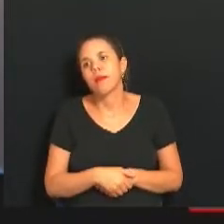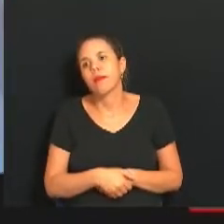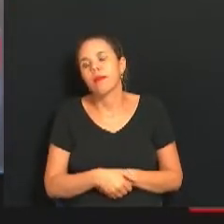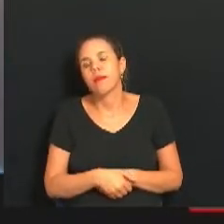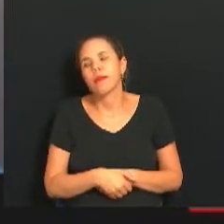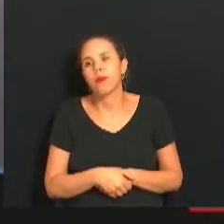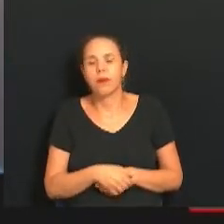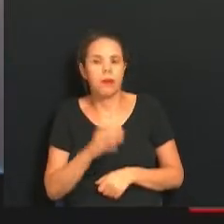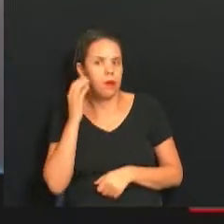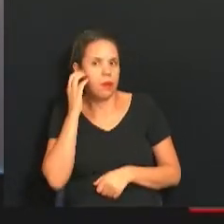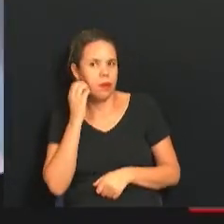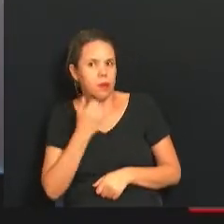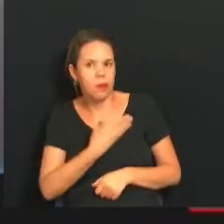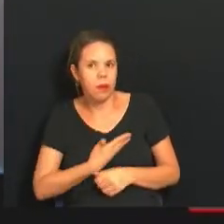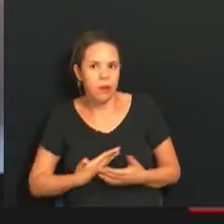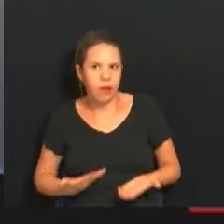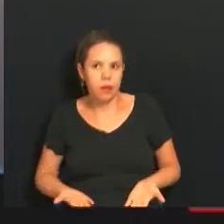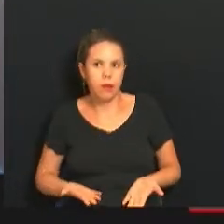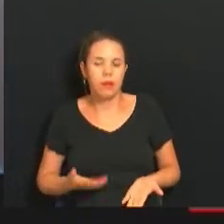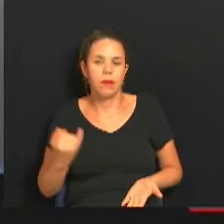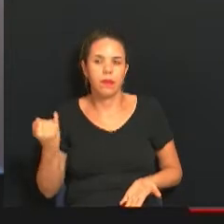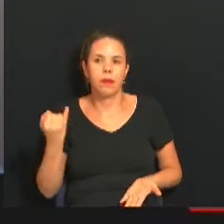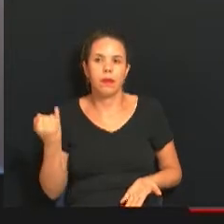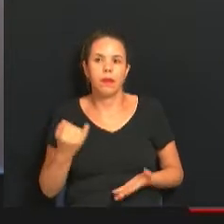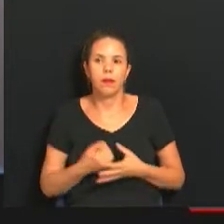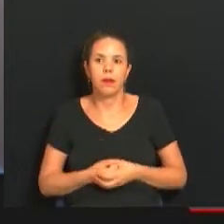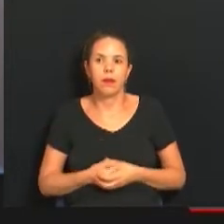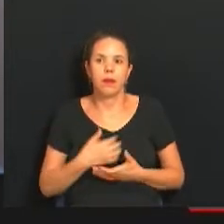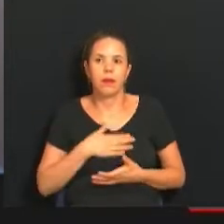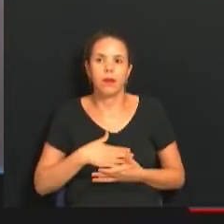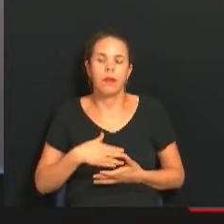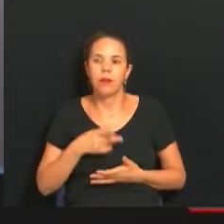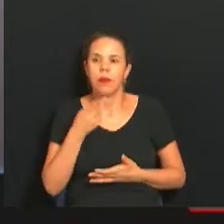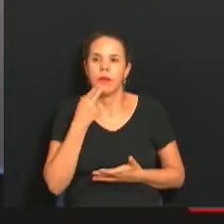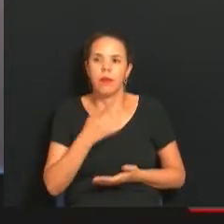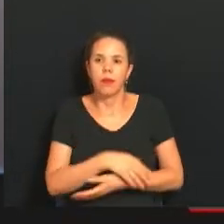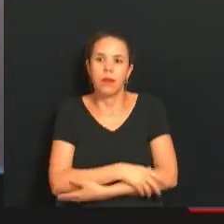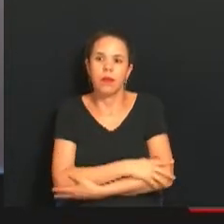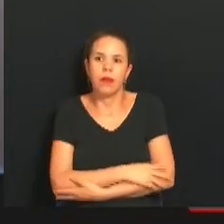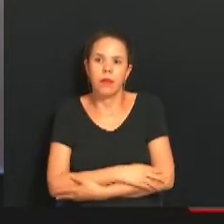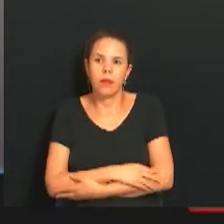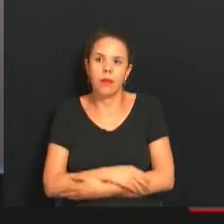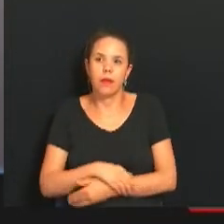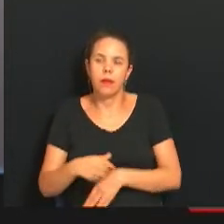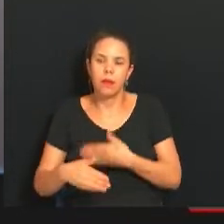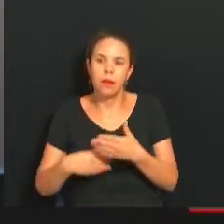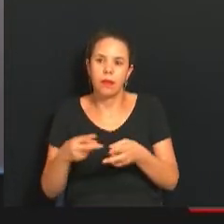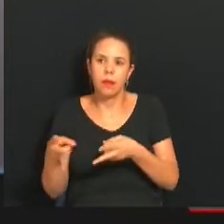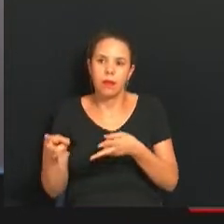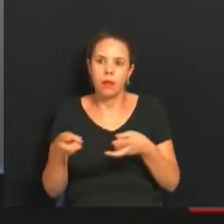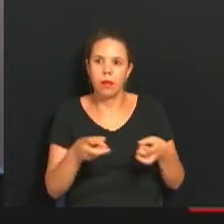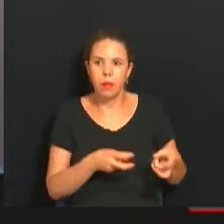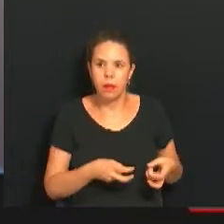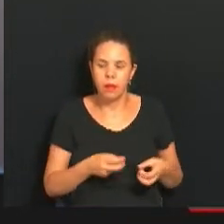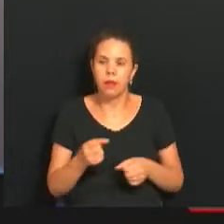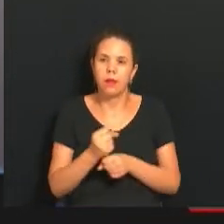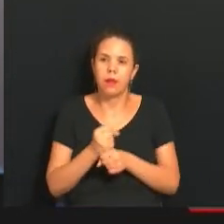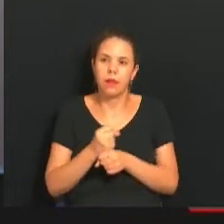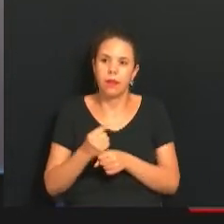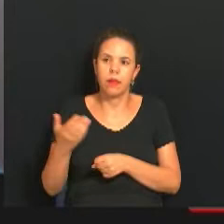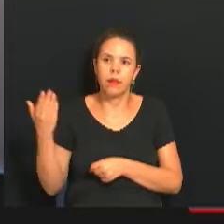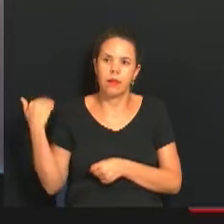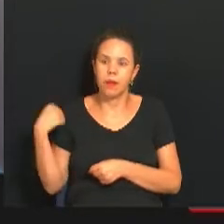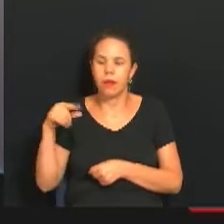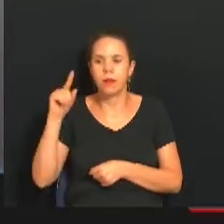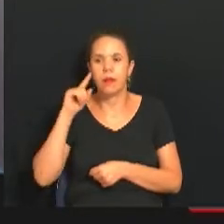especificamente do governo. Isso é muito importante, e eu gosto de frisar isso, porque o que a gente vem observando nos últimos